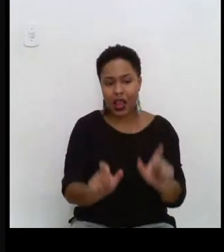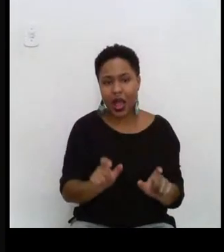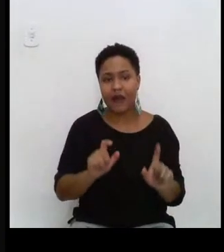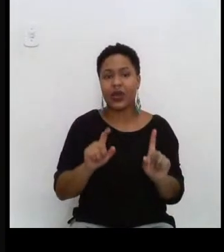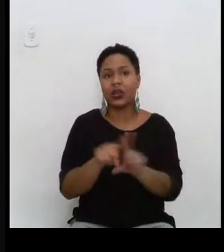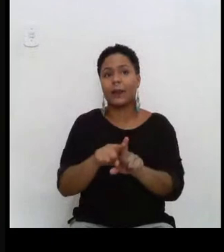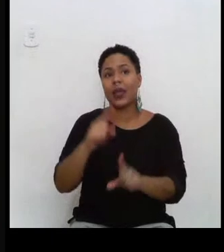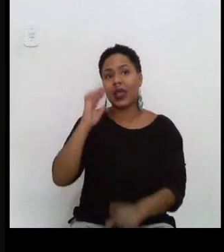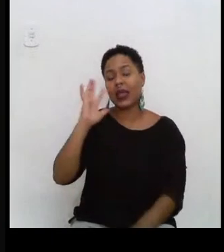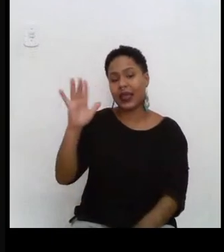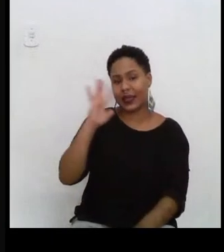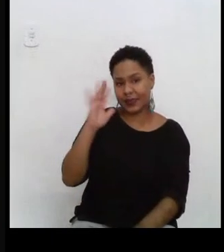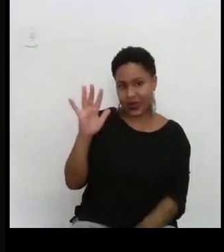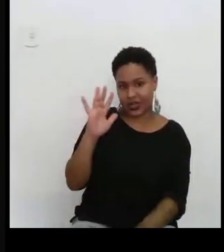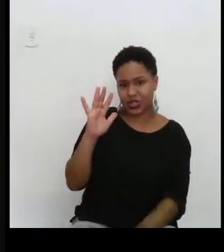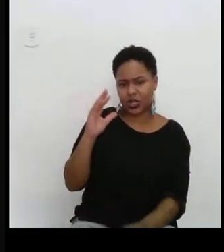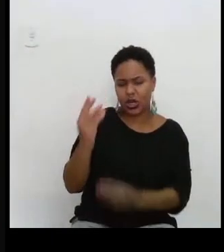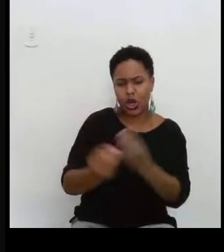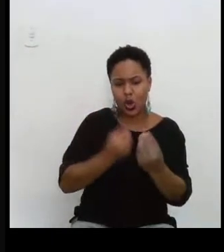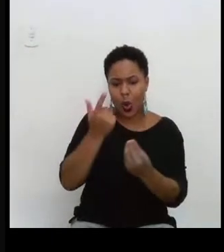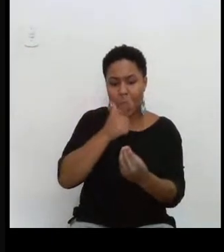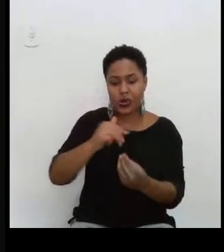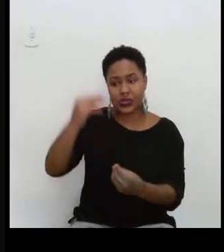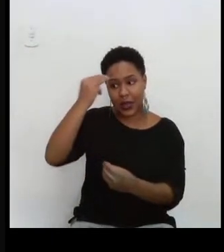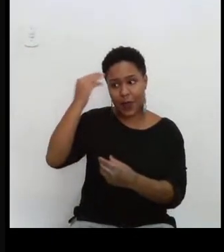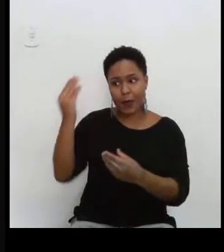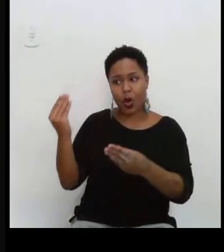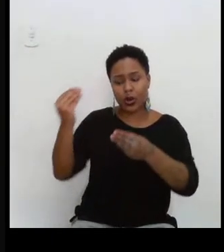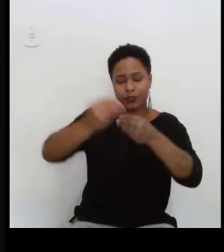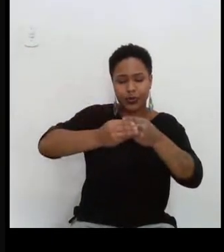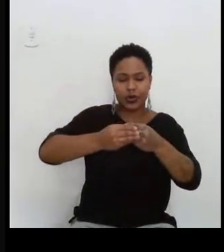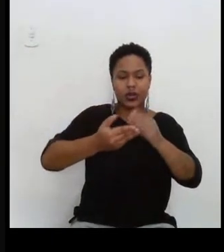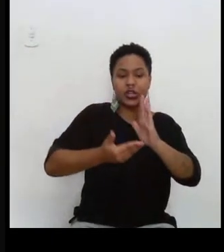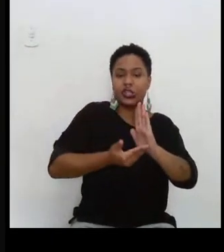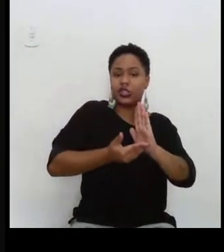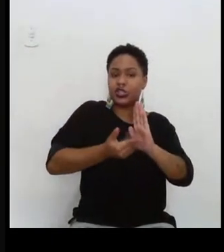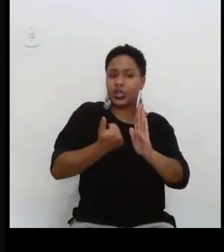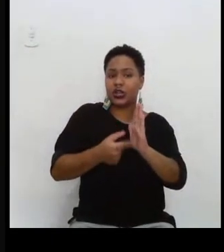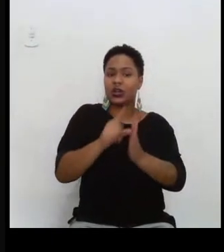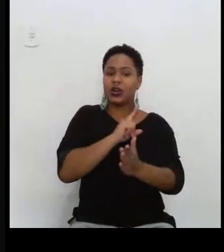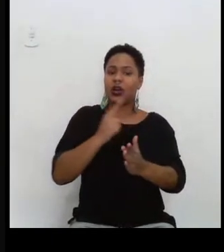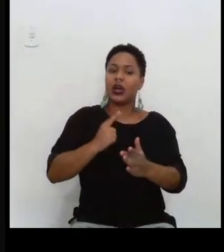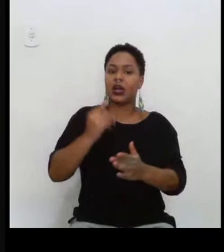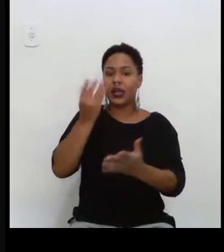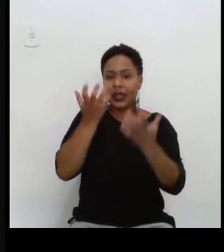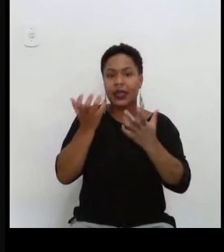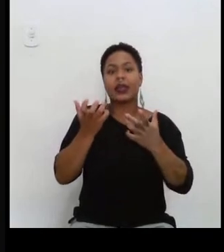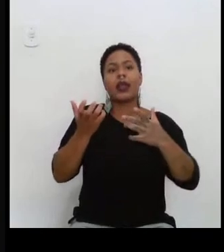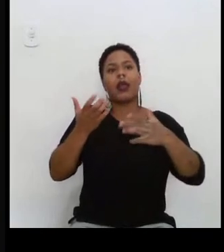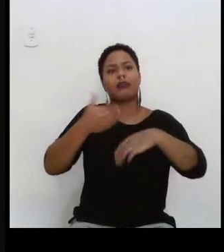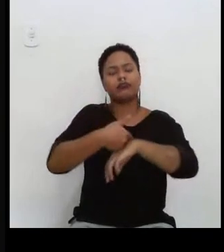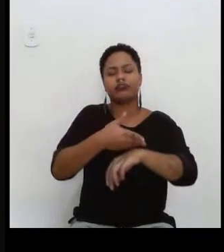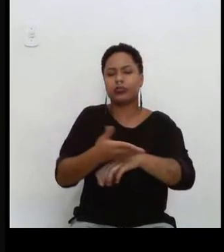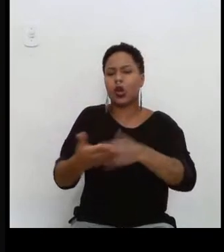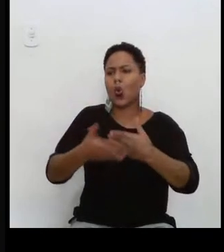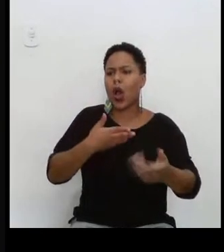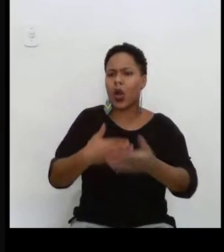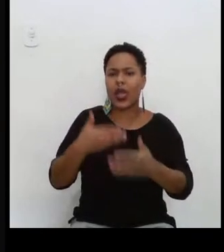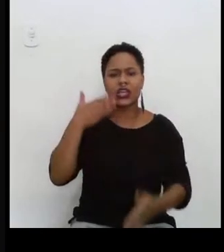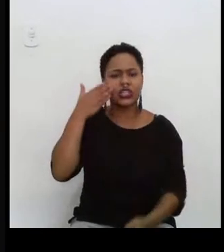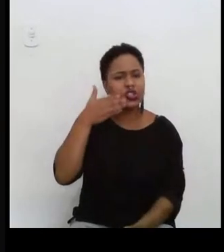andar no lugar aonde a memória da sala depois que estava agir constante também tem que ter Discurso ou vertical ou